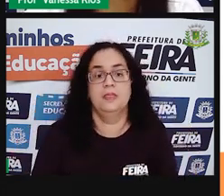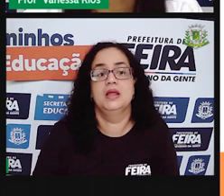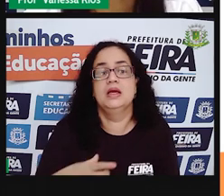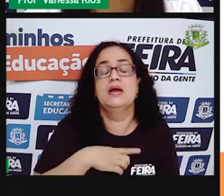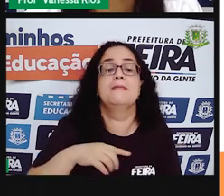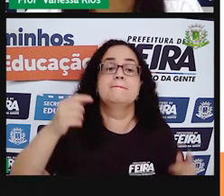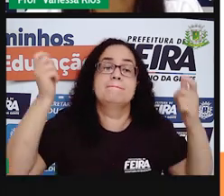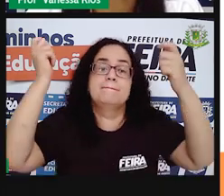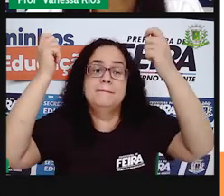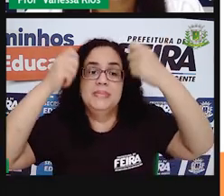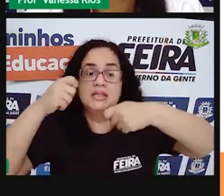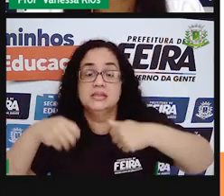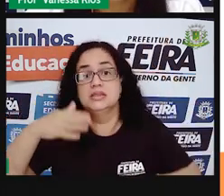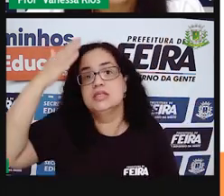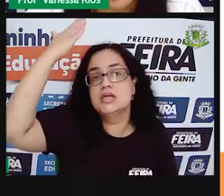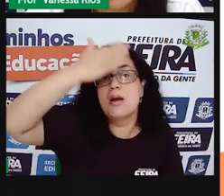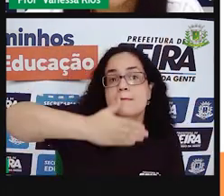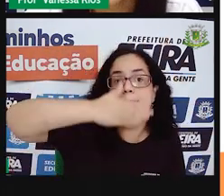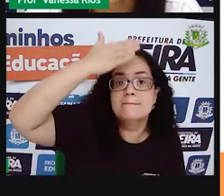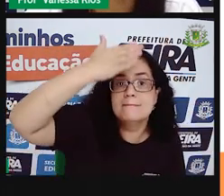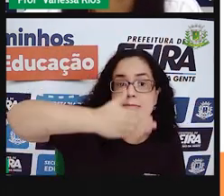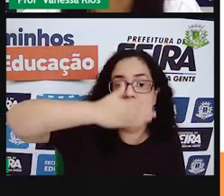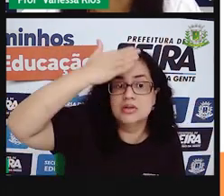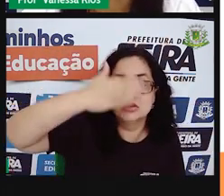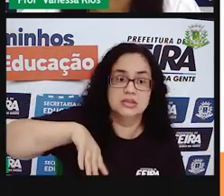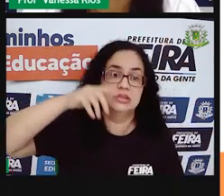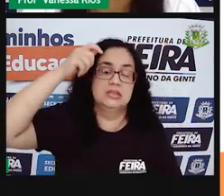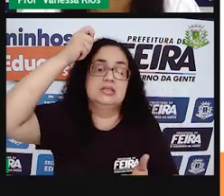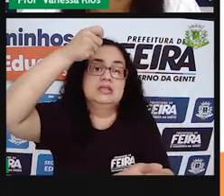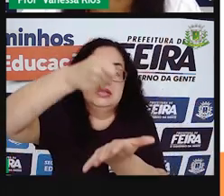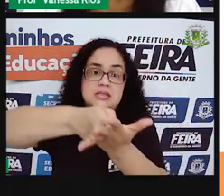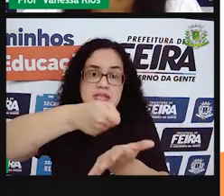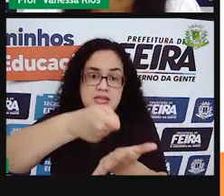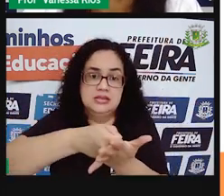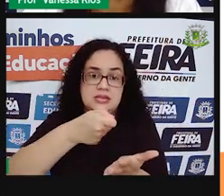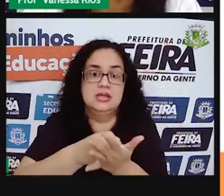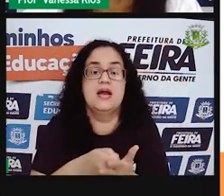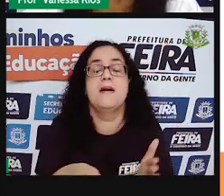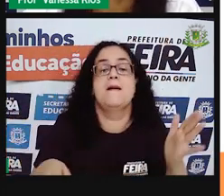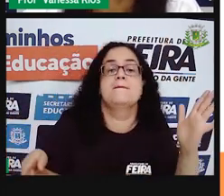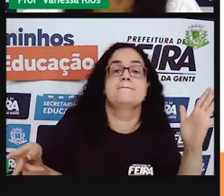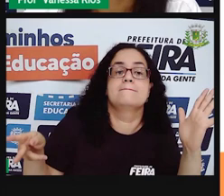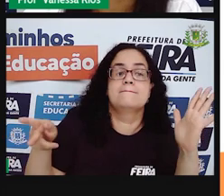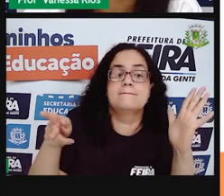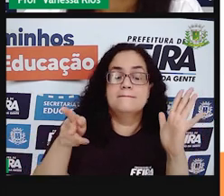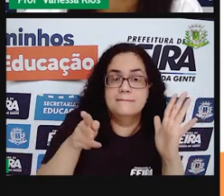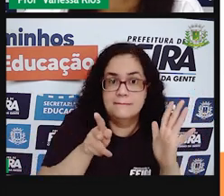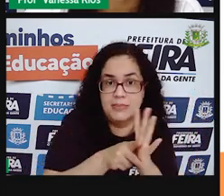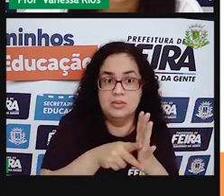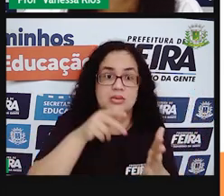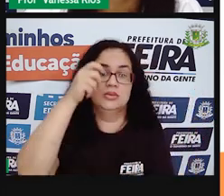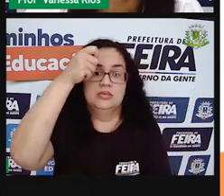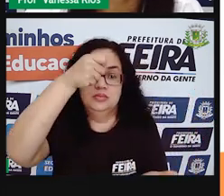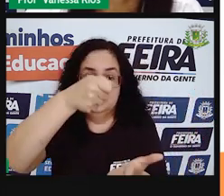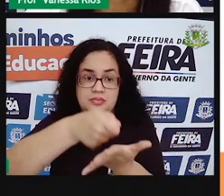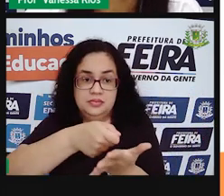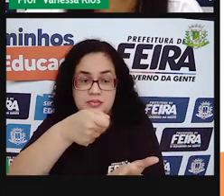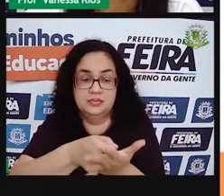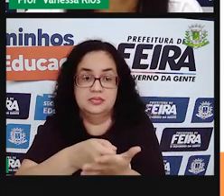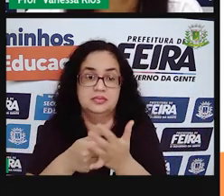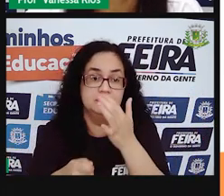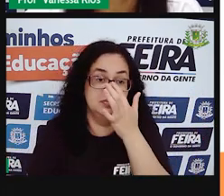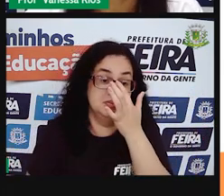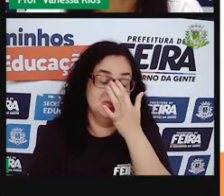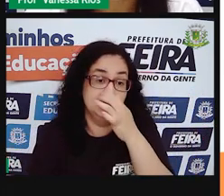que precisaram provar aí o grau de resistência, né? A propriedade da resistência em